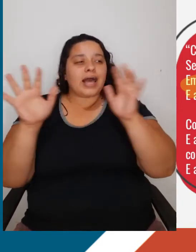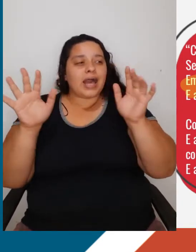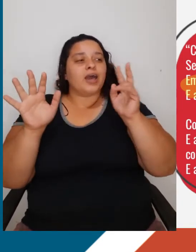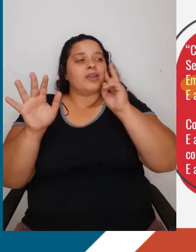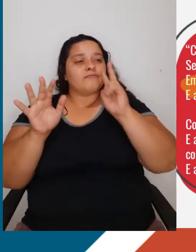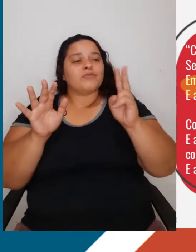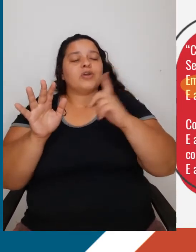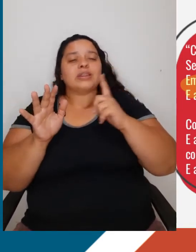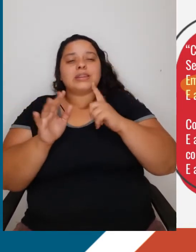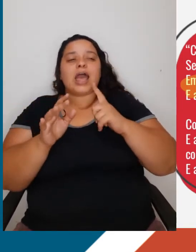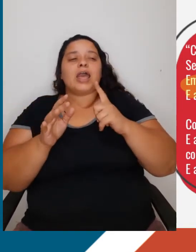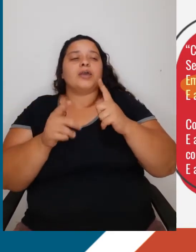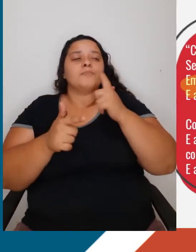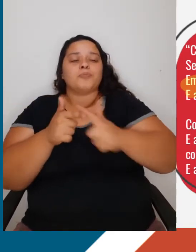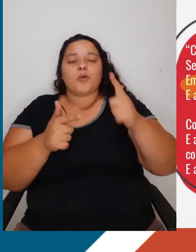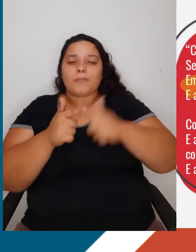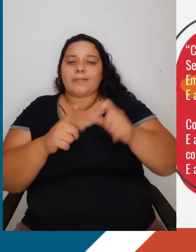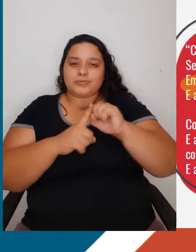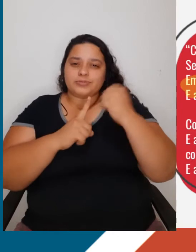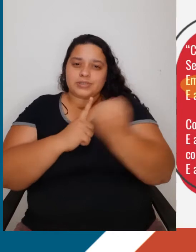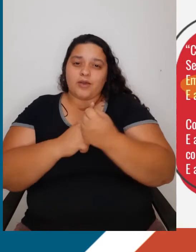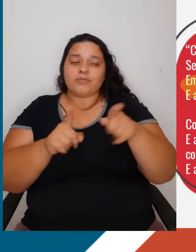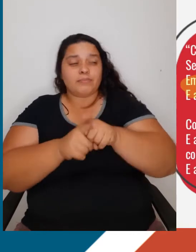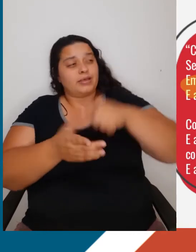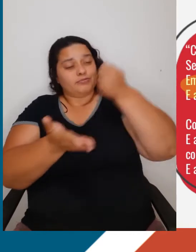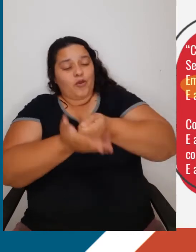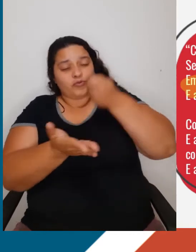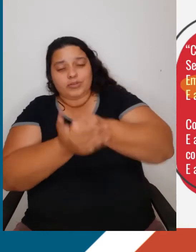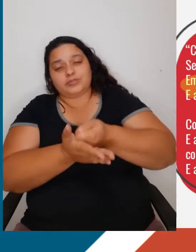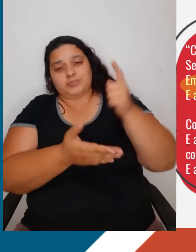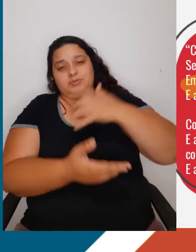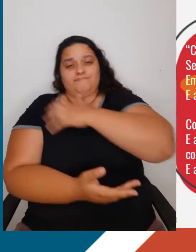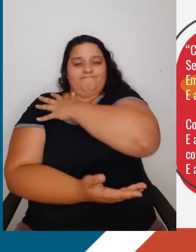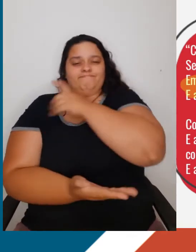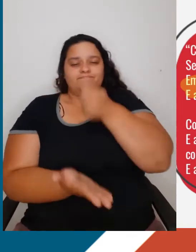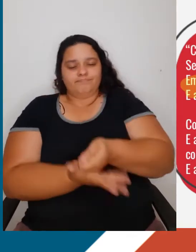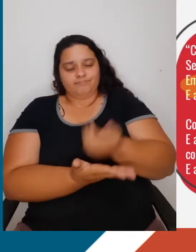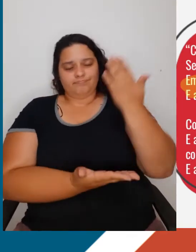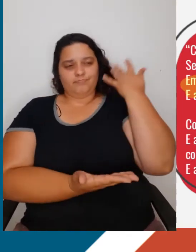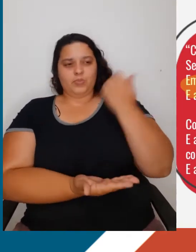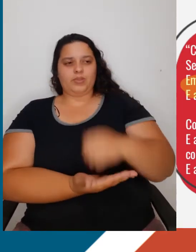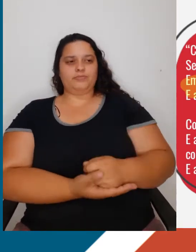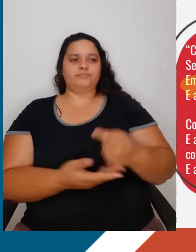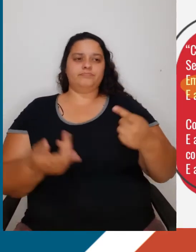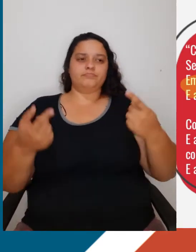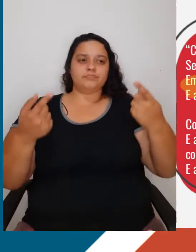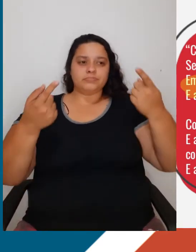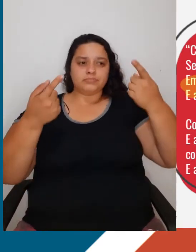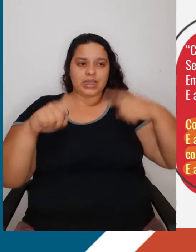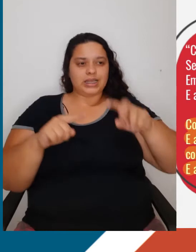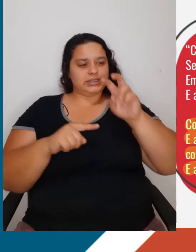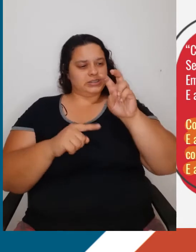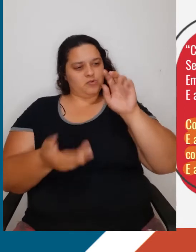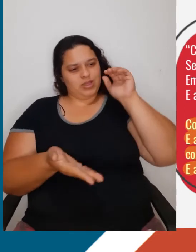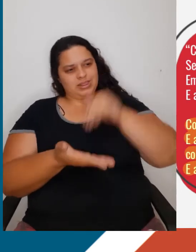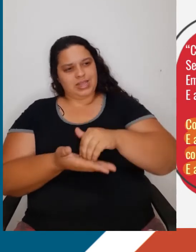Goulart contra as injustiças sociais e o autoritarismo do período da ditadura militar. Nas estrofes seguintes, os versos de